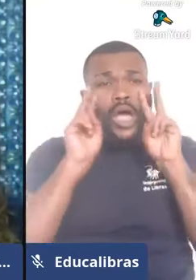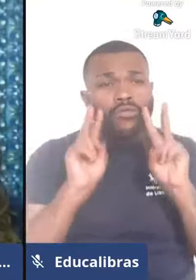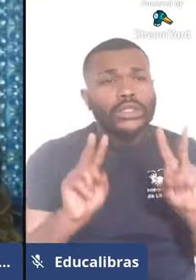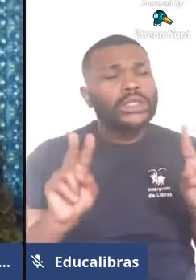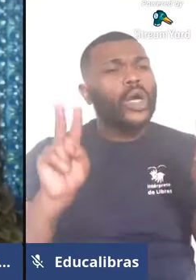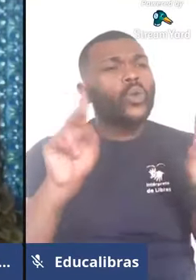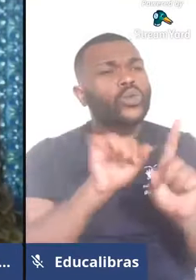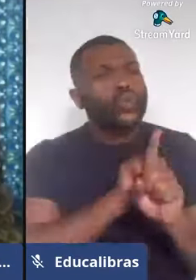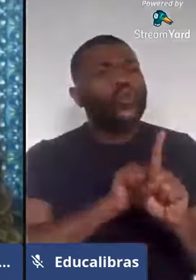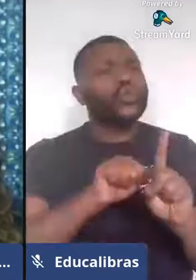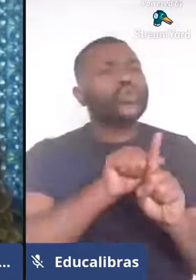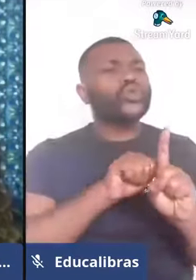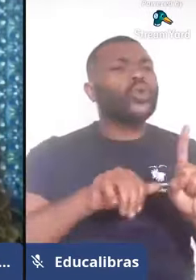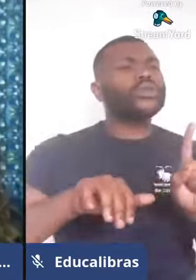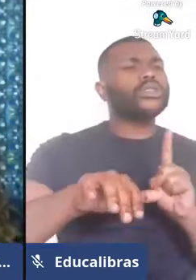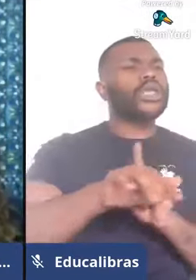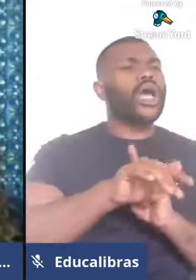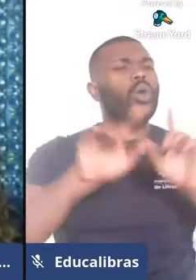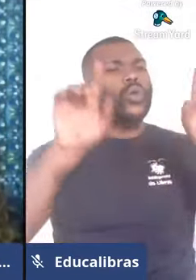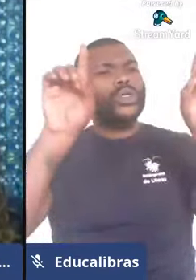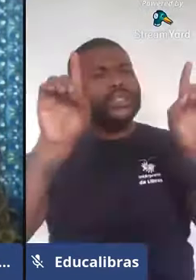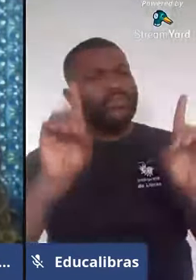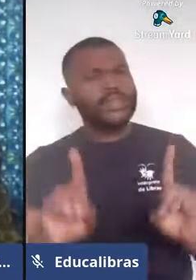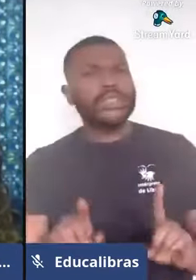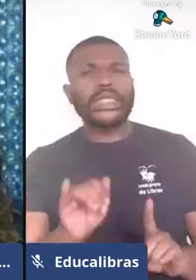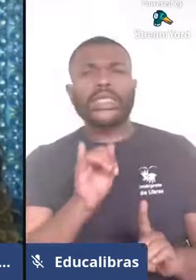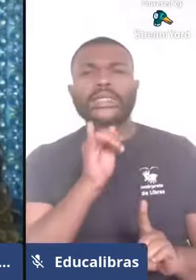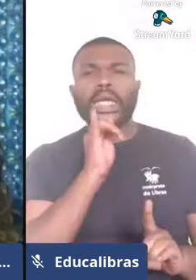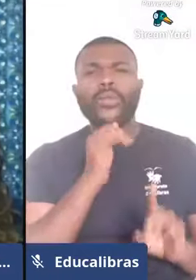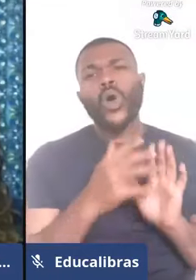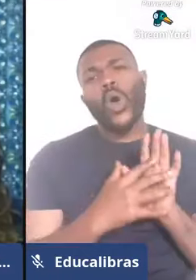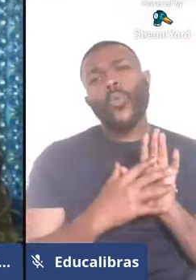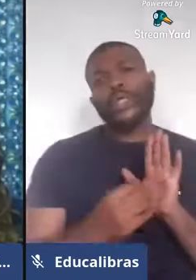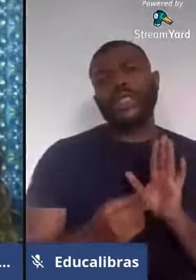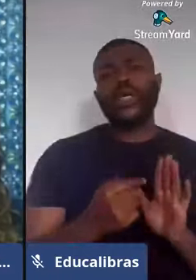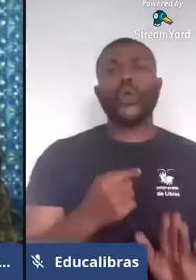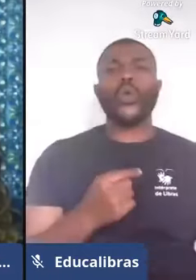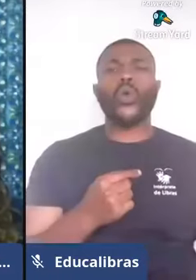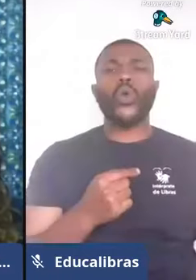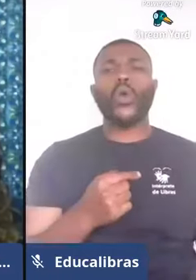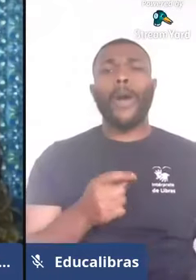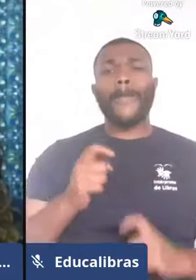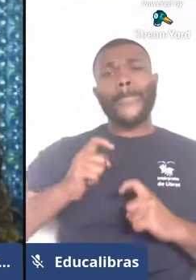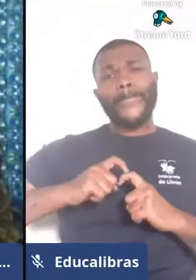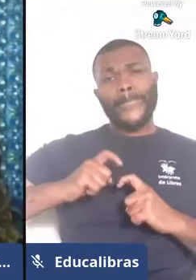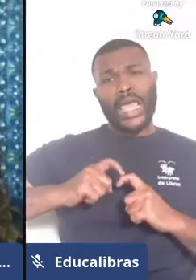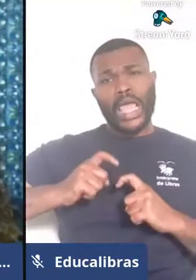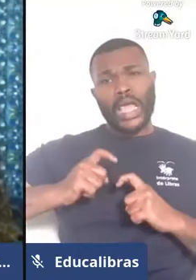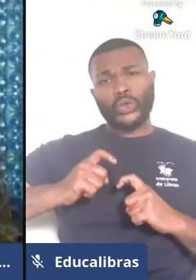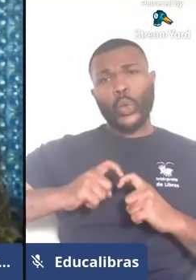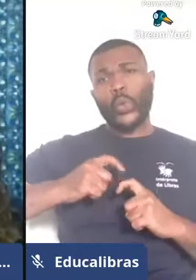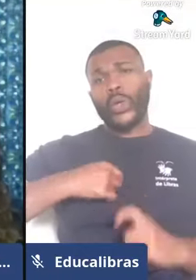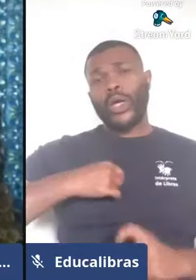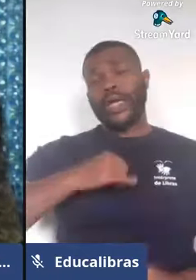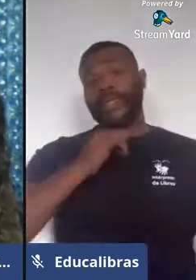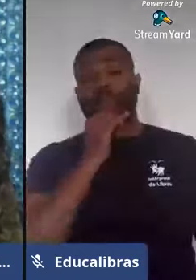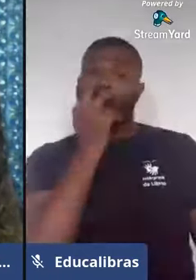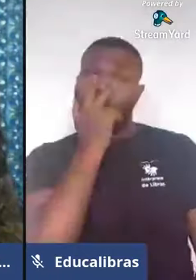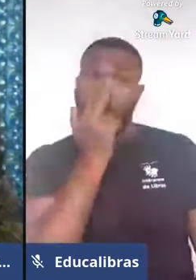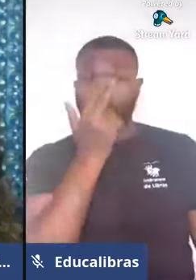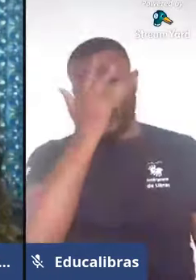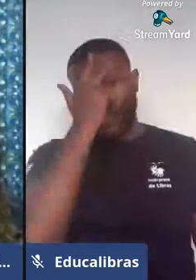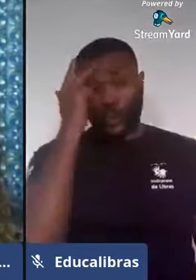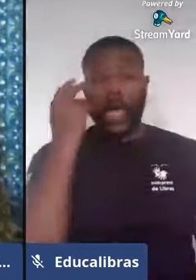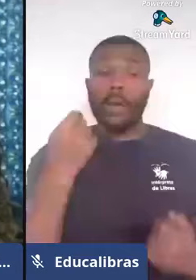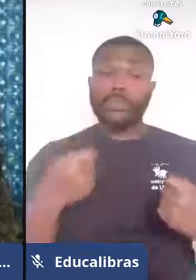né? A gente saiu do modelo, aí sim, eu acho, saiu do modelo médico, que é achar que a pessoa tem que se reabilitar, que